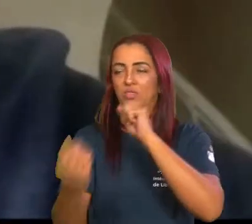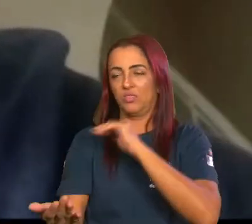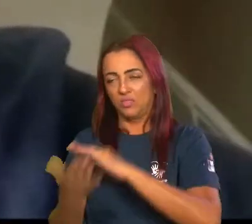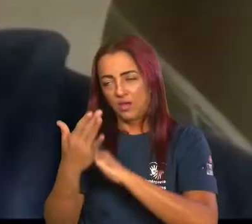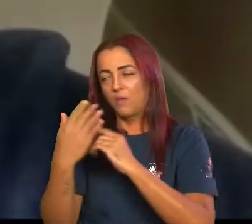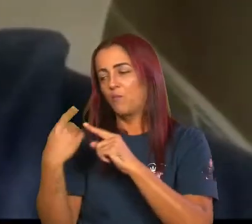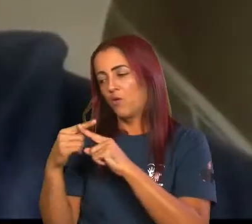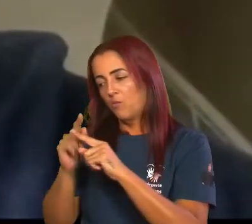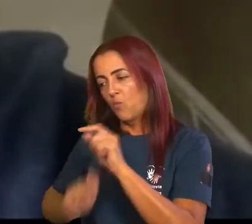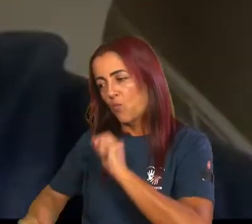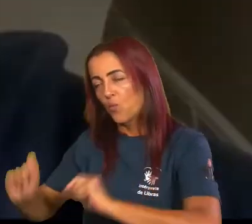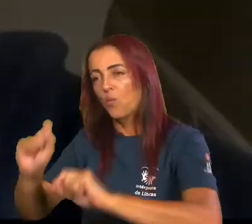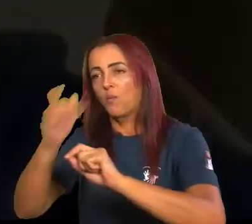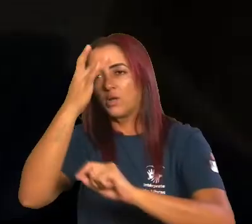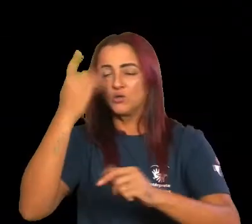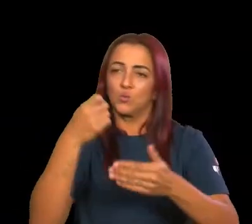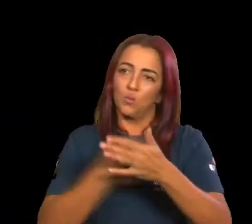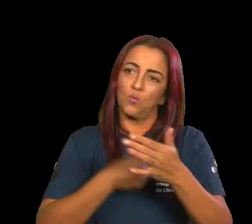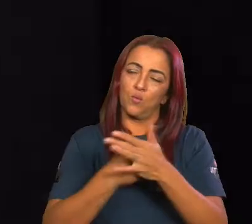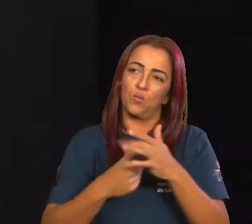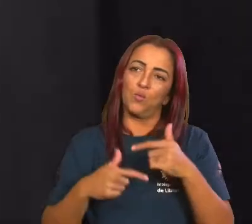gente que está lutando com a gente também.